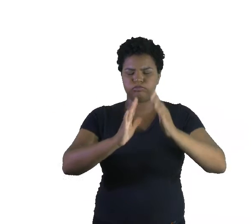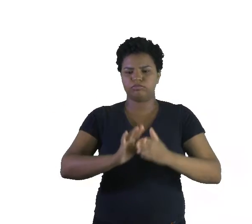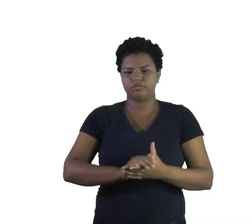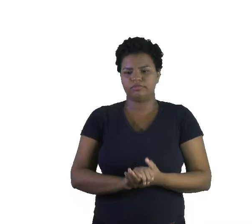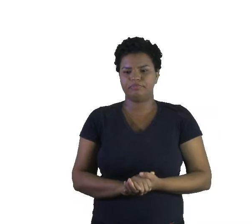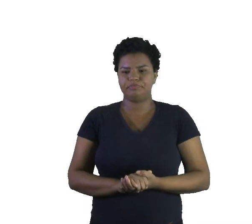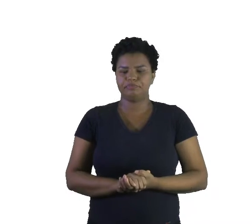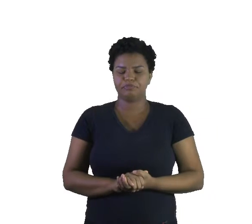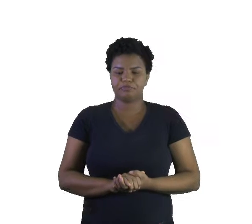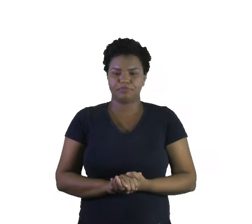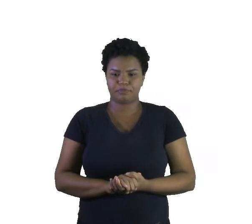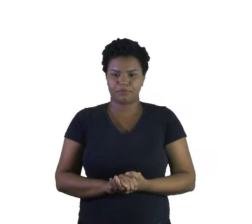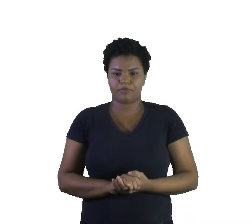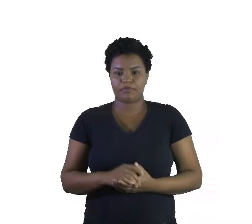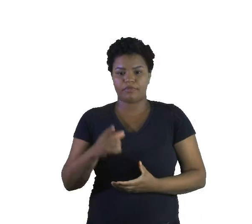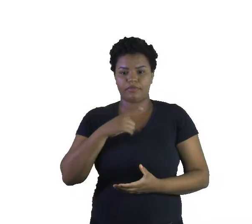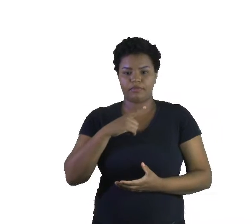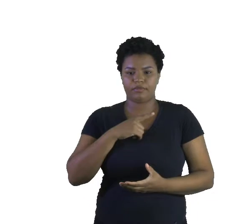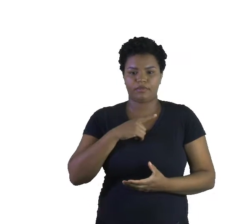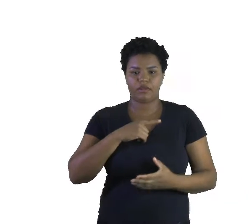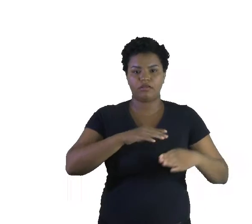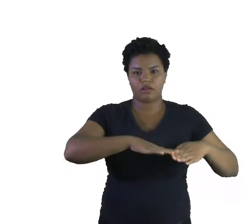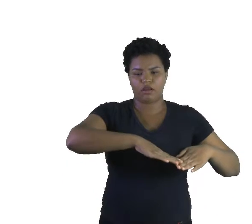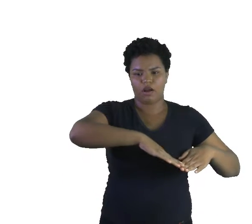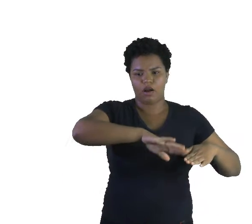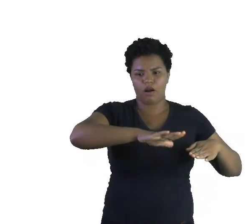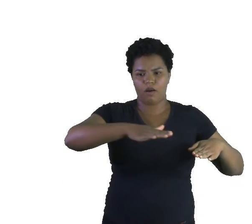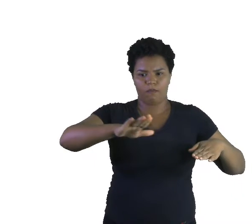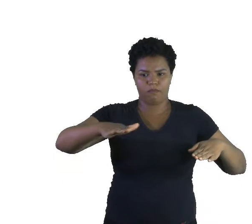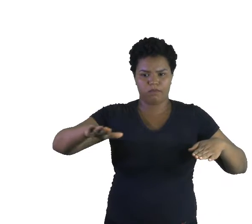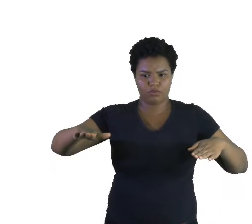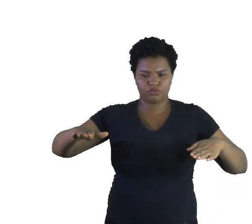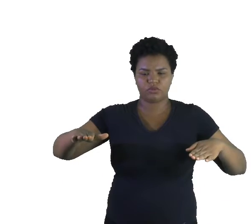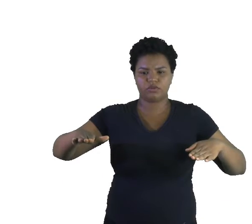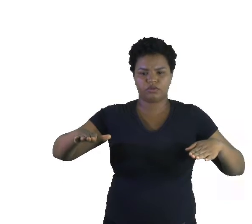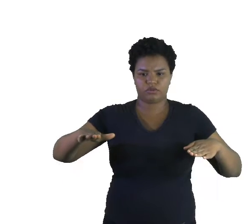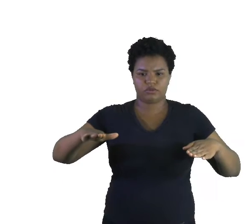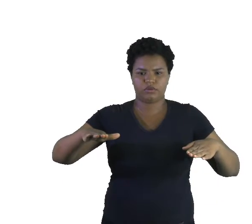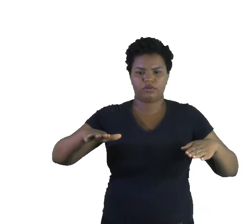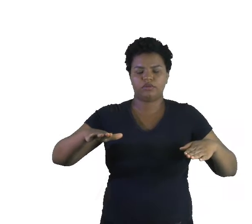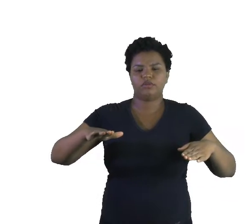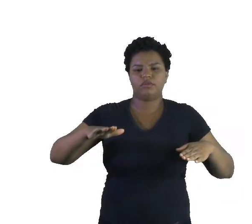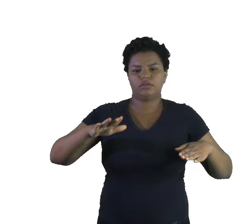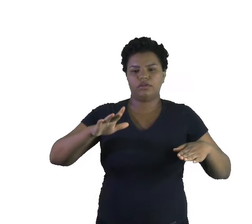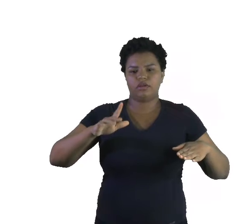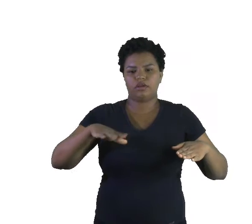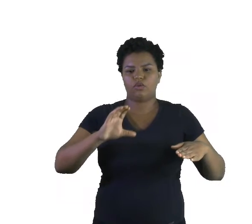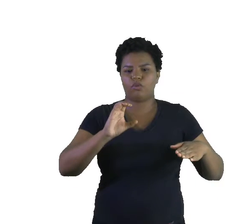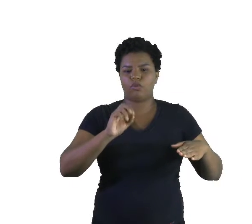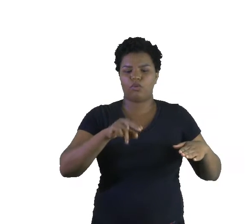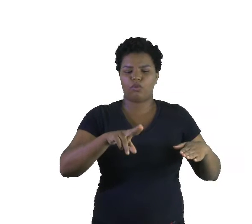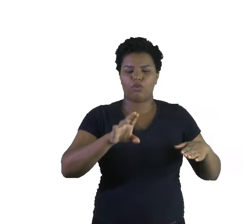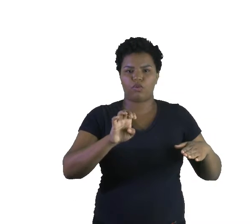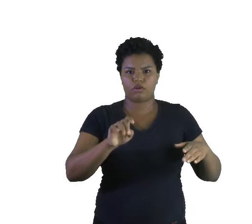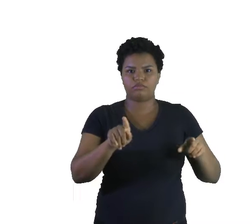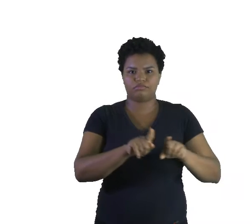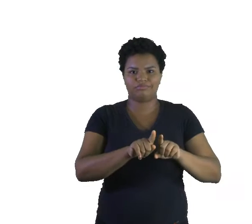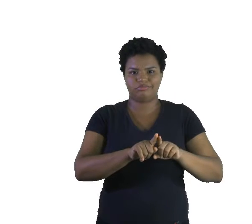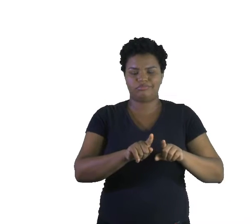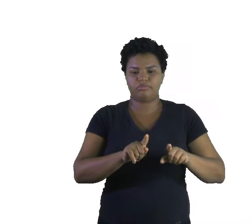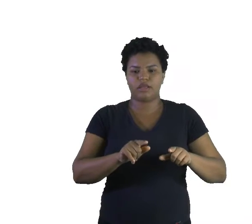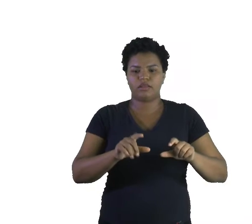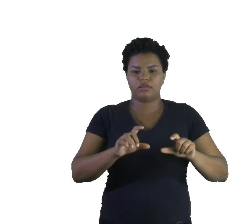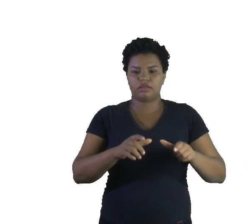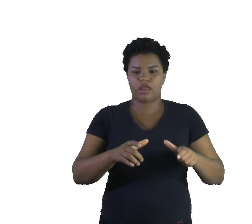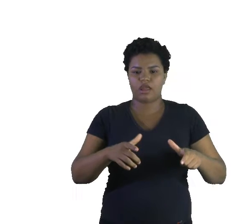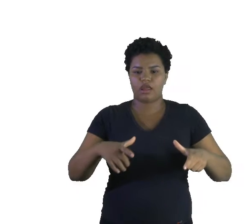vulcão? Então, nós temos a montanha, propriamente dita, que é chamada também, né, de cone. Temos a cratera, que